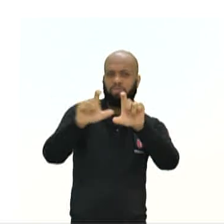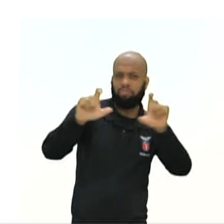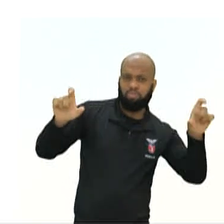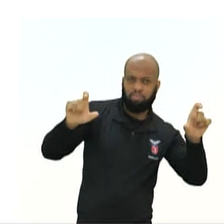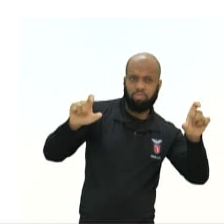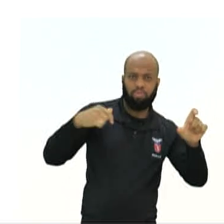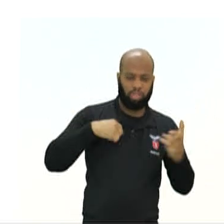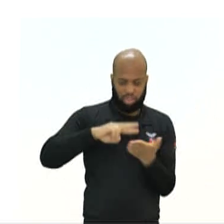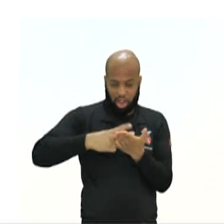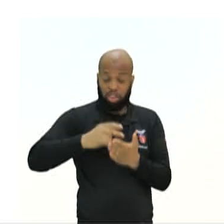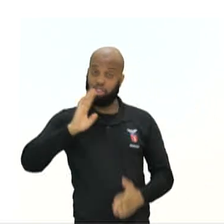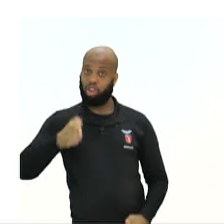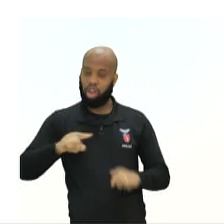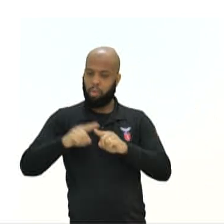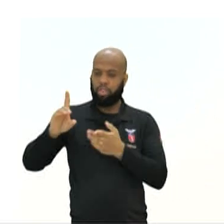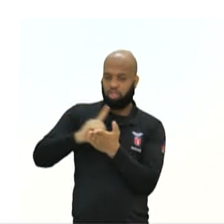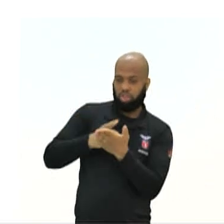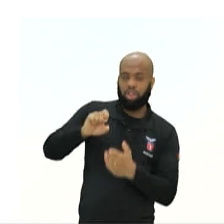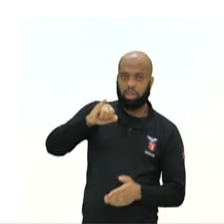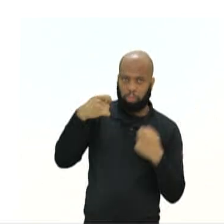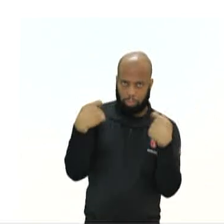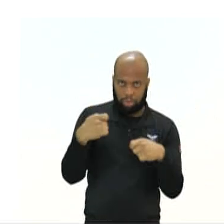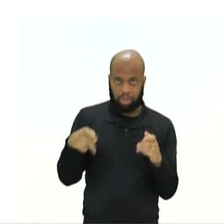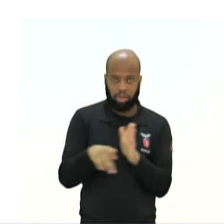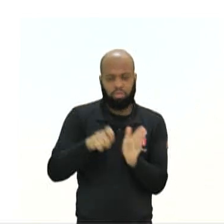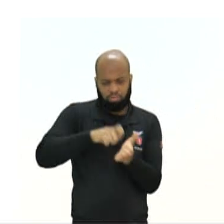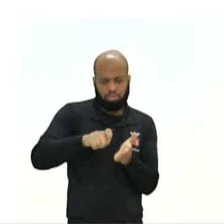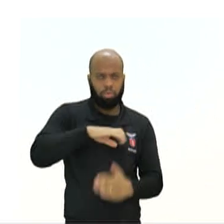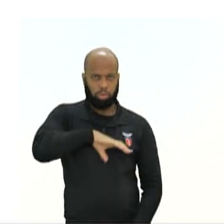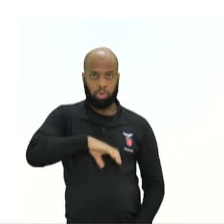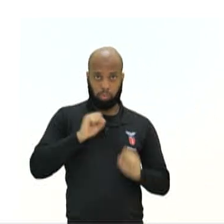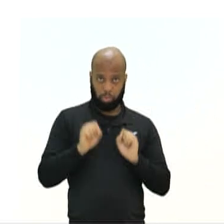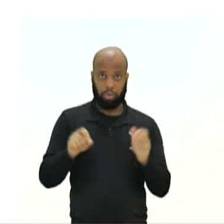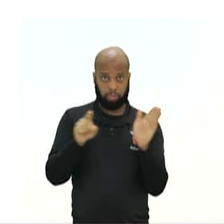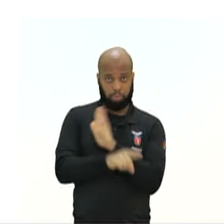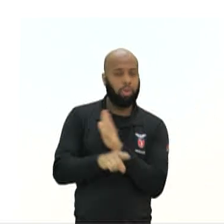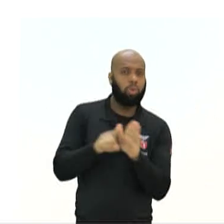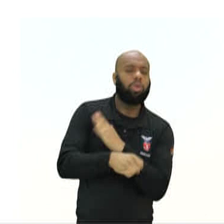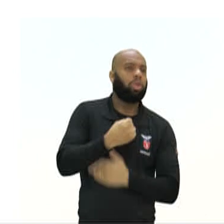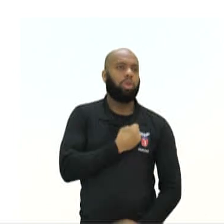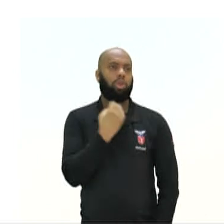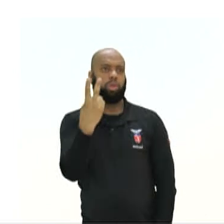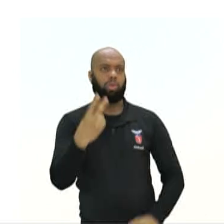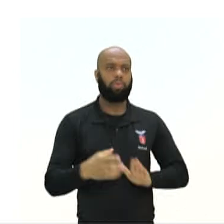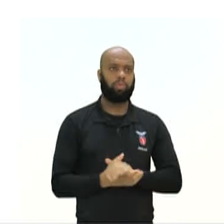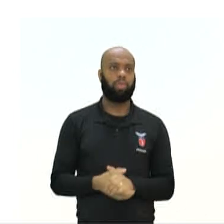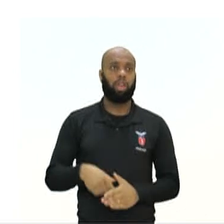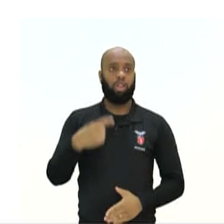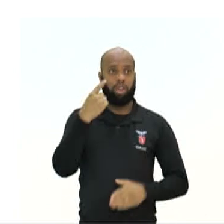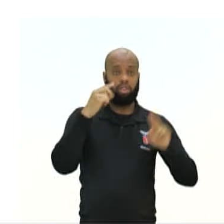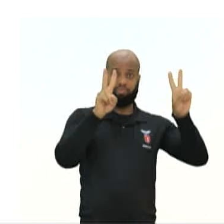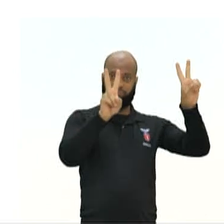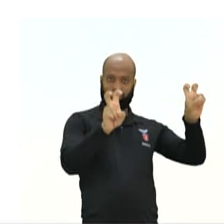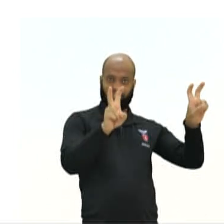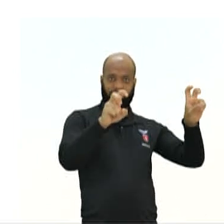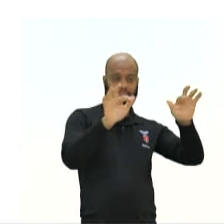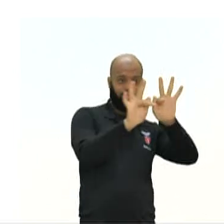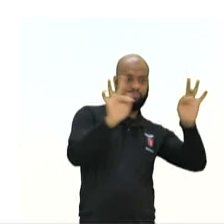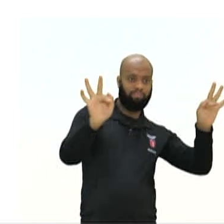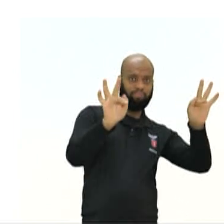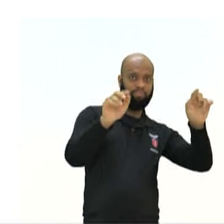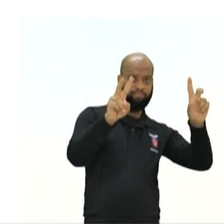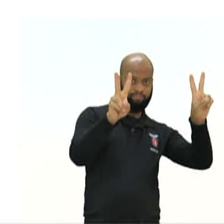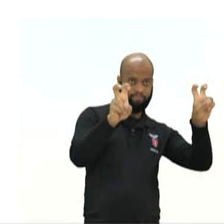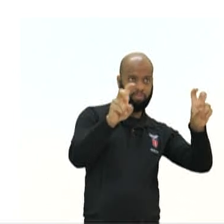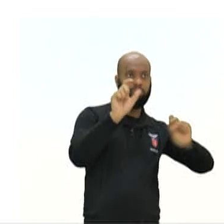tradução. Mas pega um dicionário aí se for preciso. And number two, keep trucking means a expressão keep